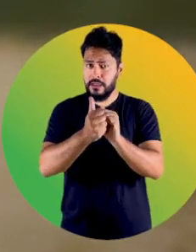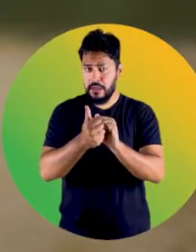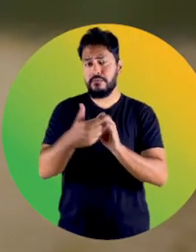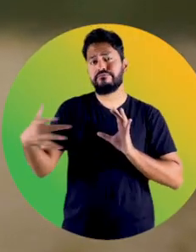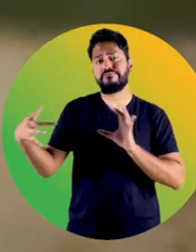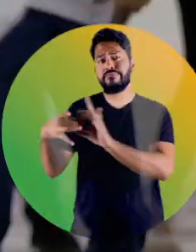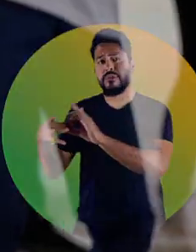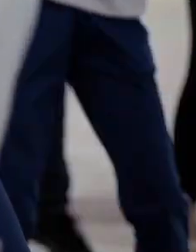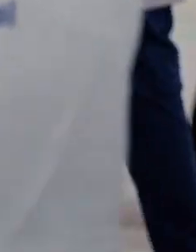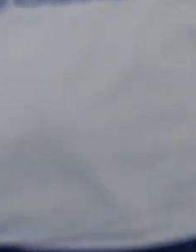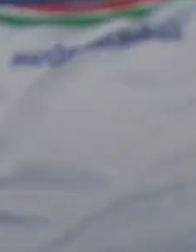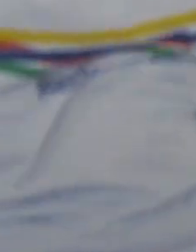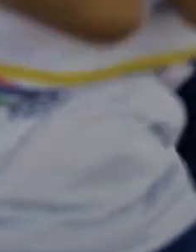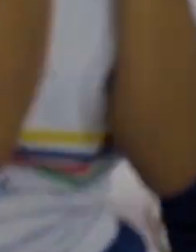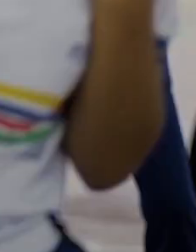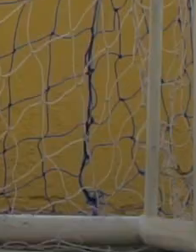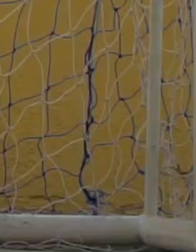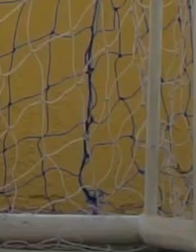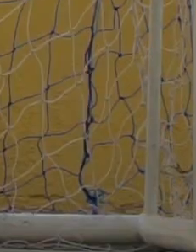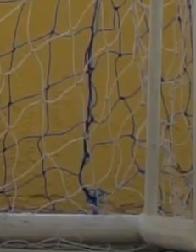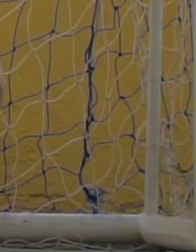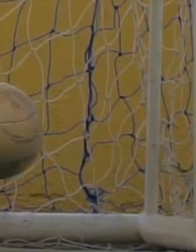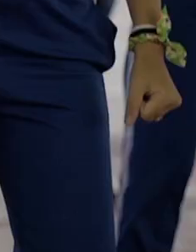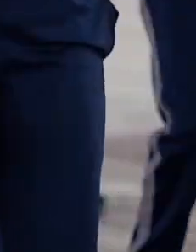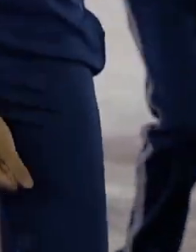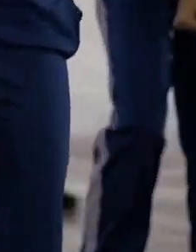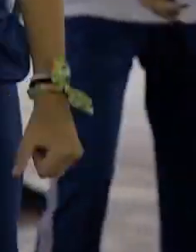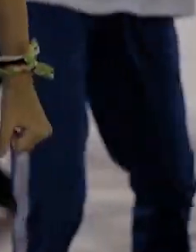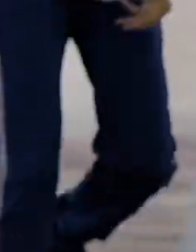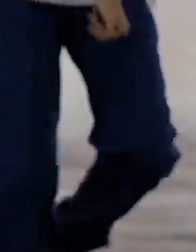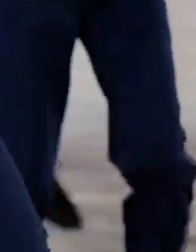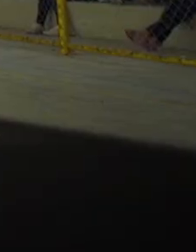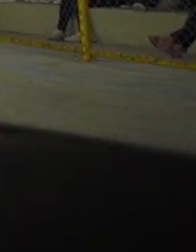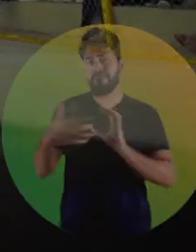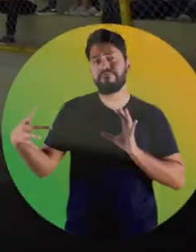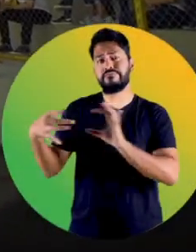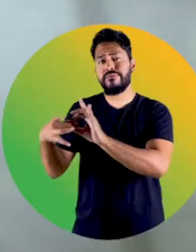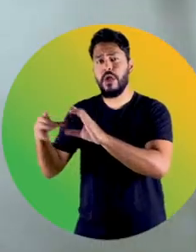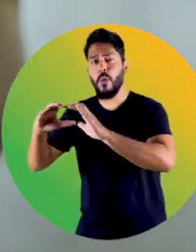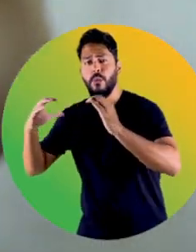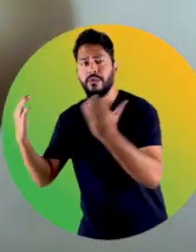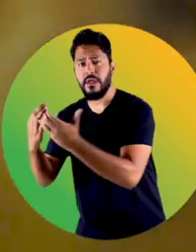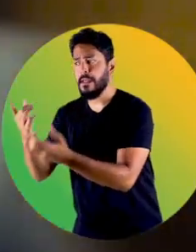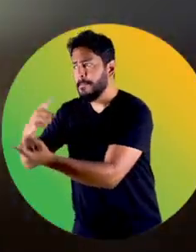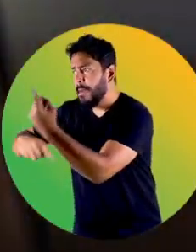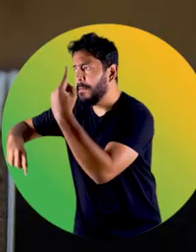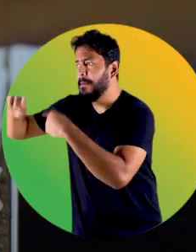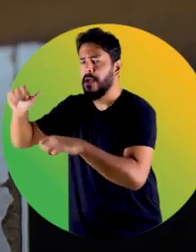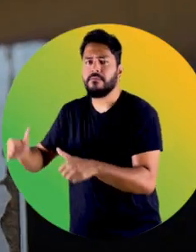toda a comunidade. Jovens uniformizados praticam esportes, dançam, cantam.